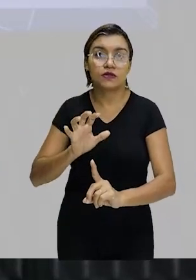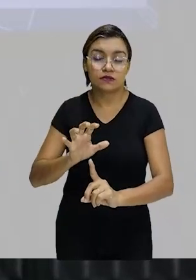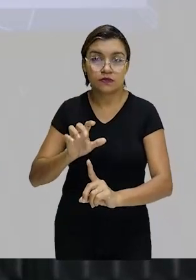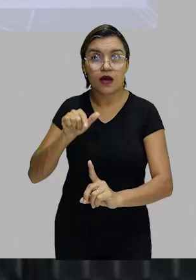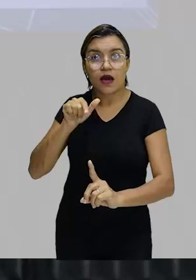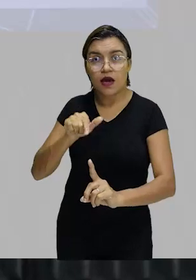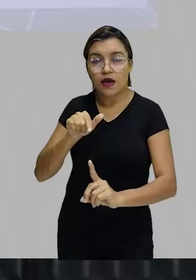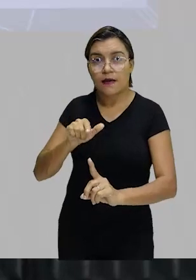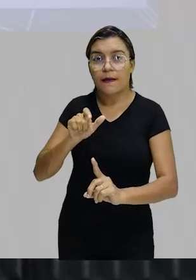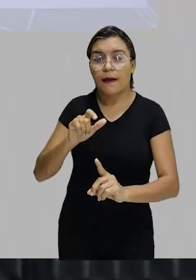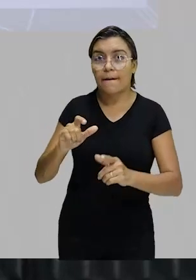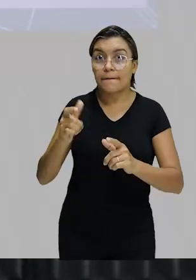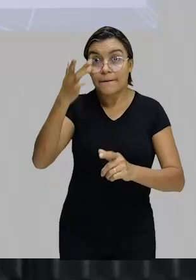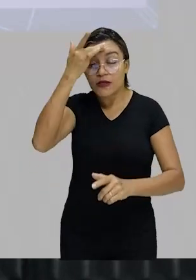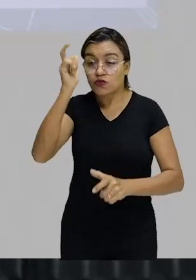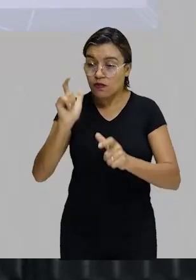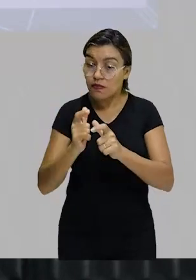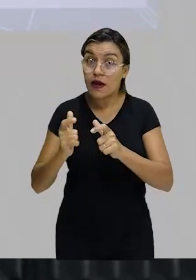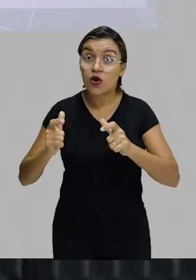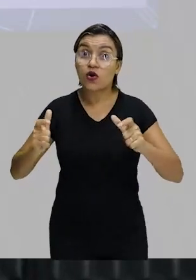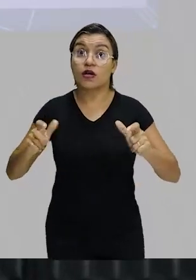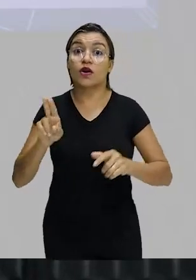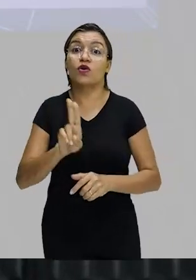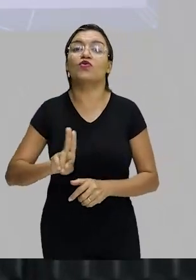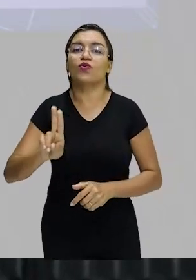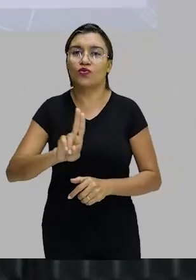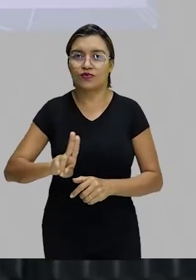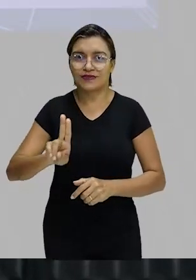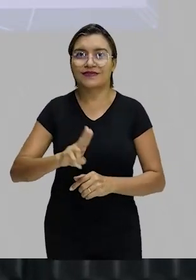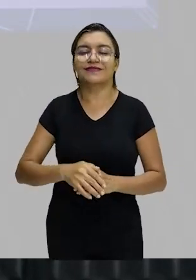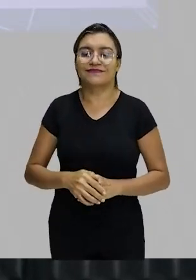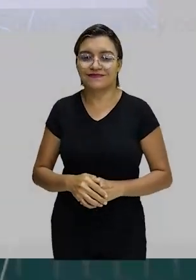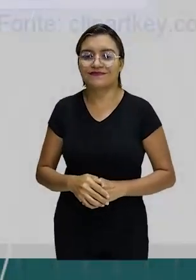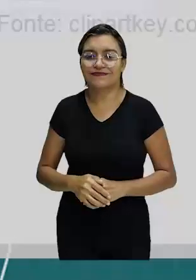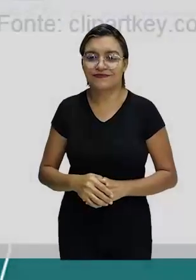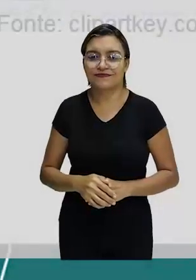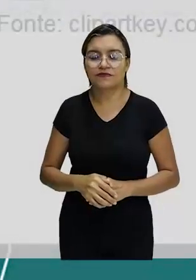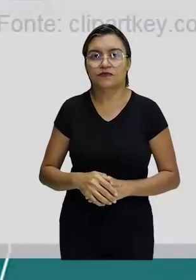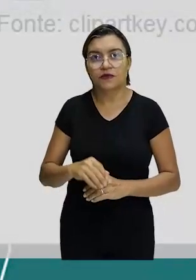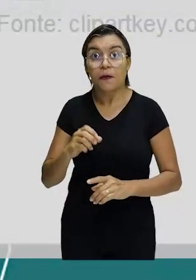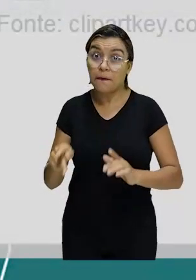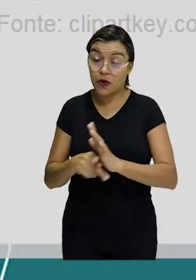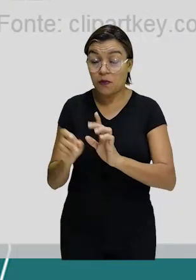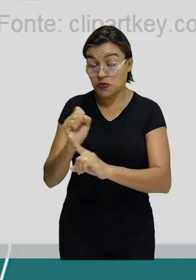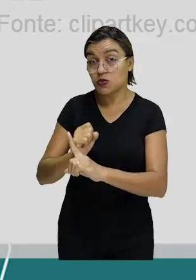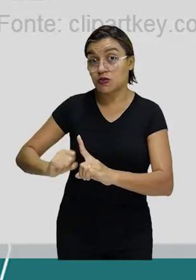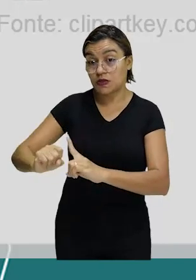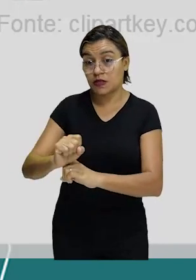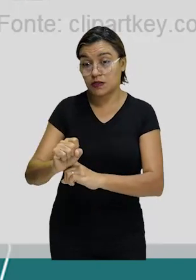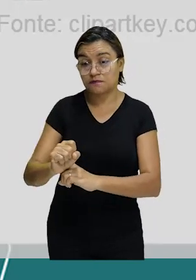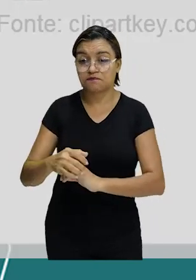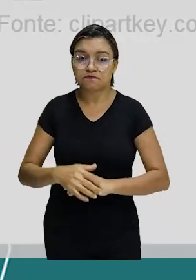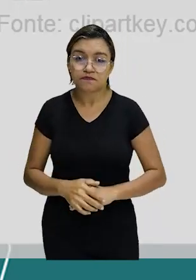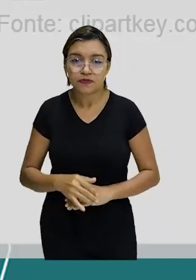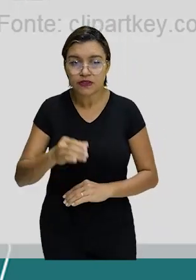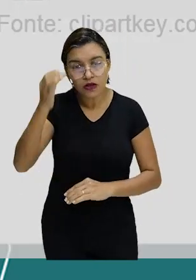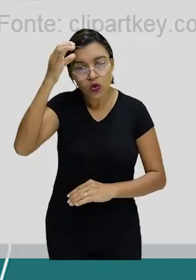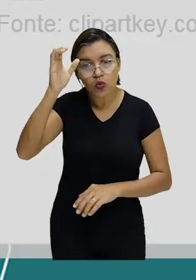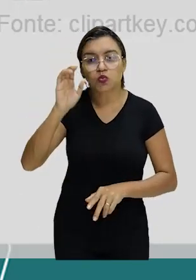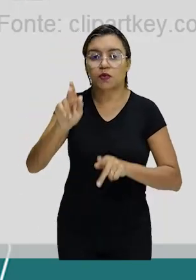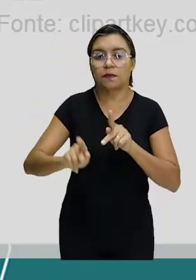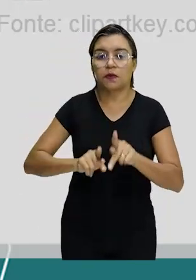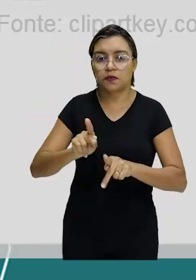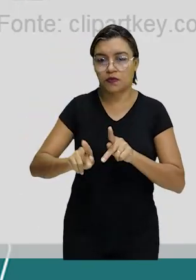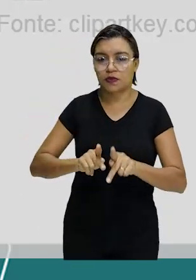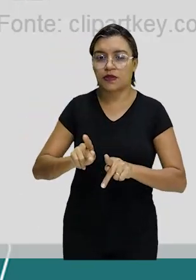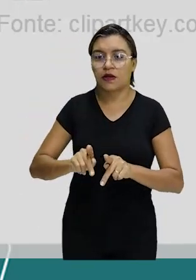consumidos pela maioria da população de uma sociedade. A cultura popular ela é determinada